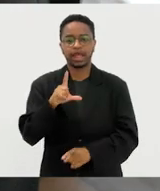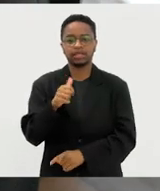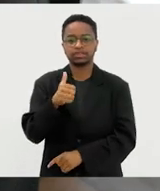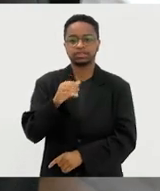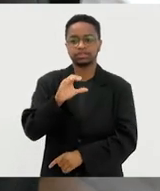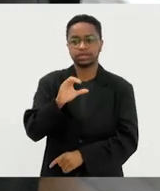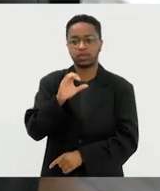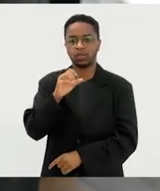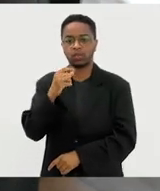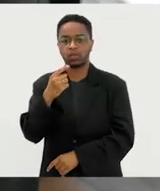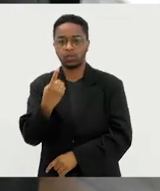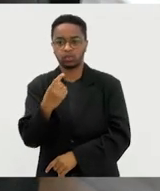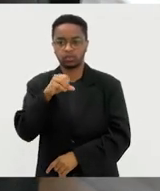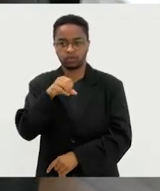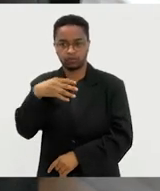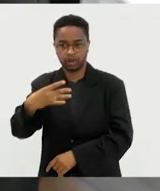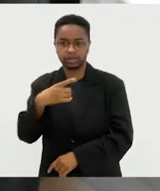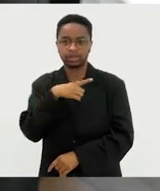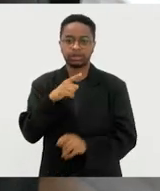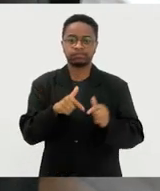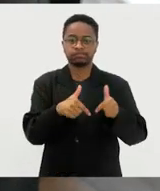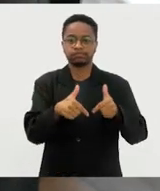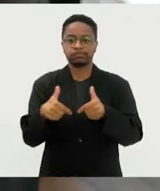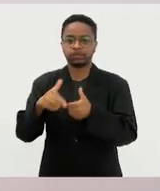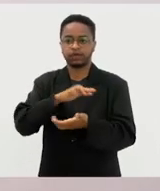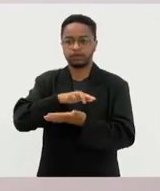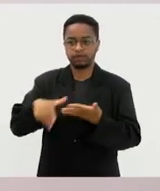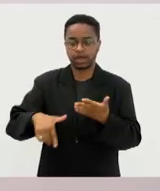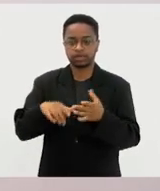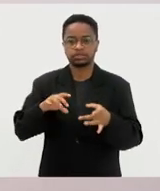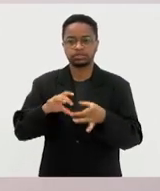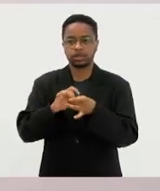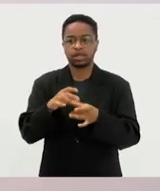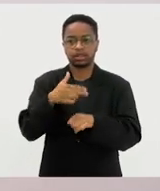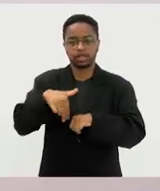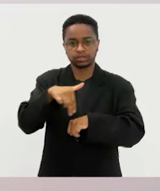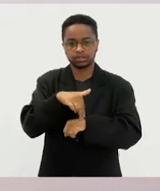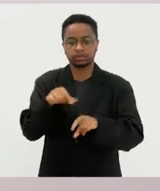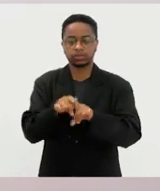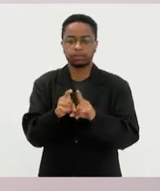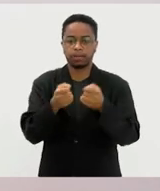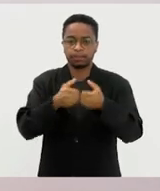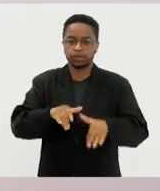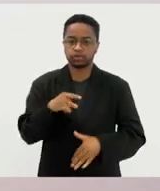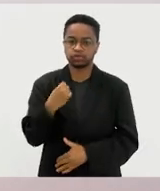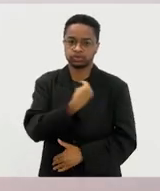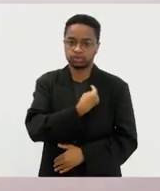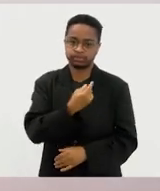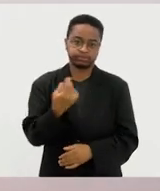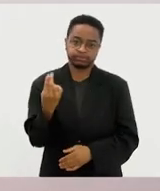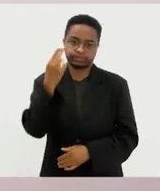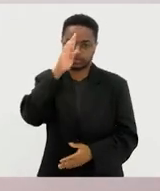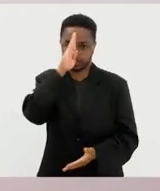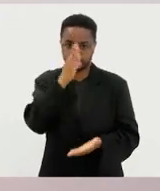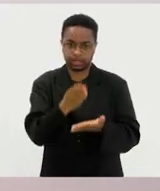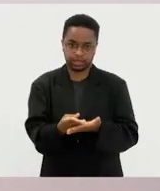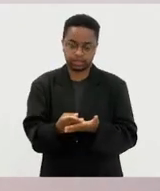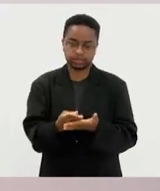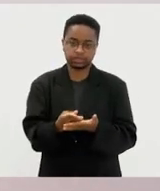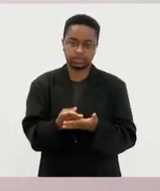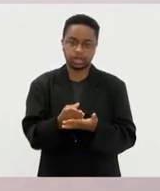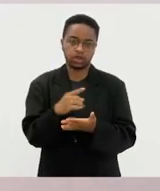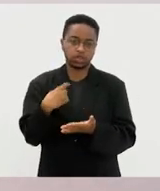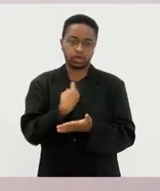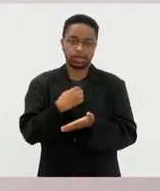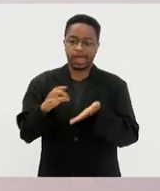Então, assim, são várias medidas que são tomadas a nível da União e acabam refletindo para a gente. É impossível acreditar que o regime que a gente